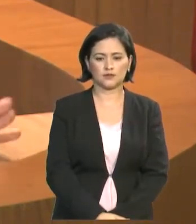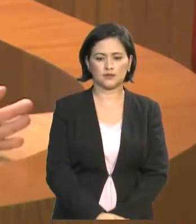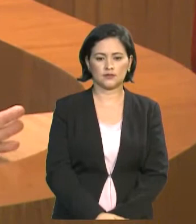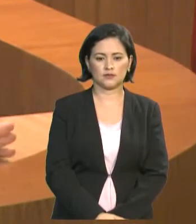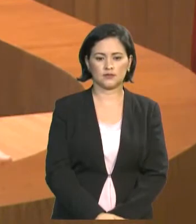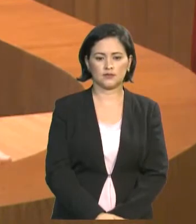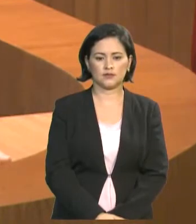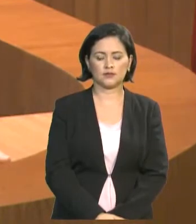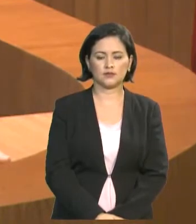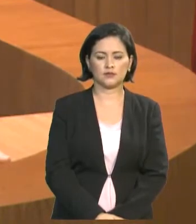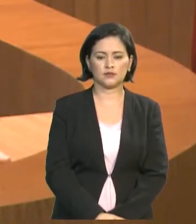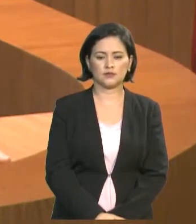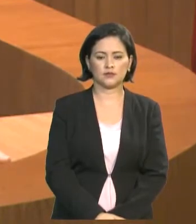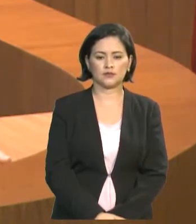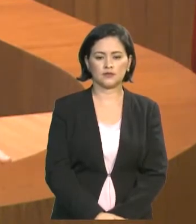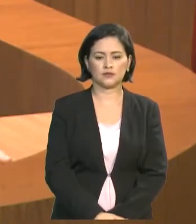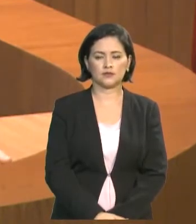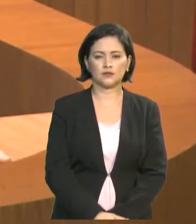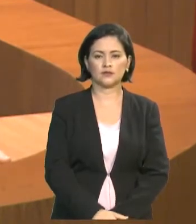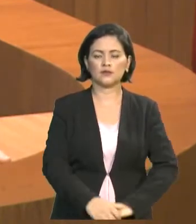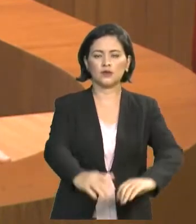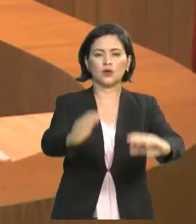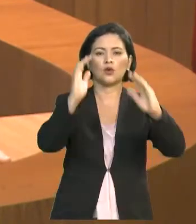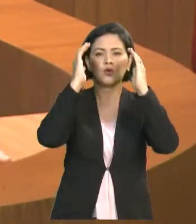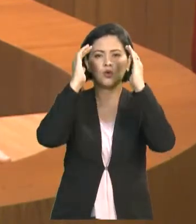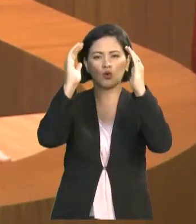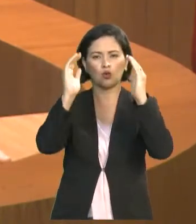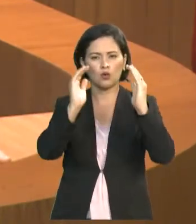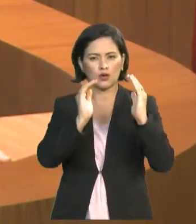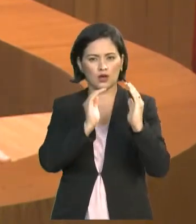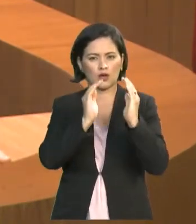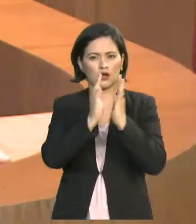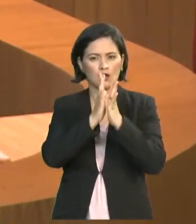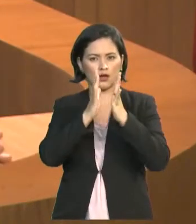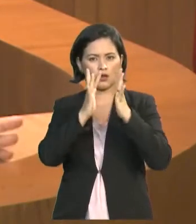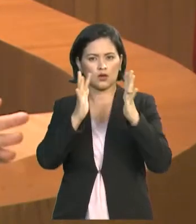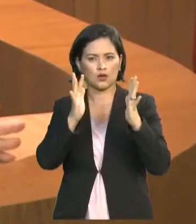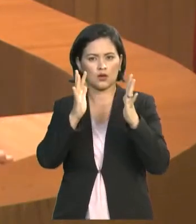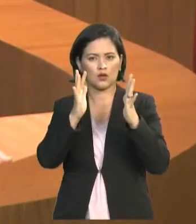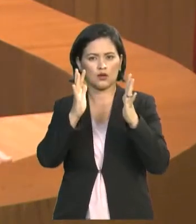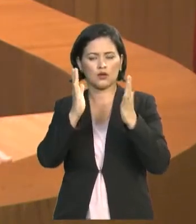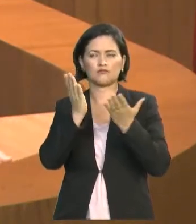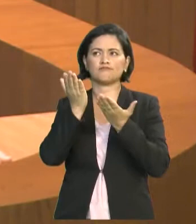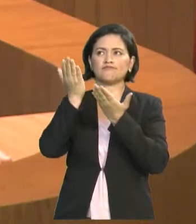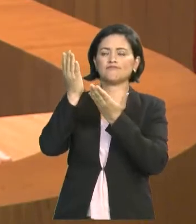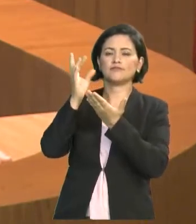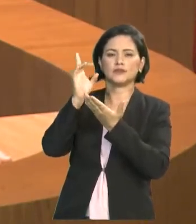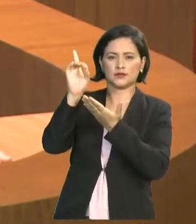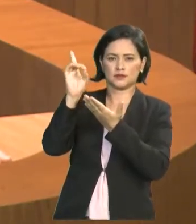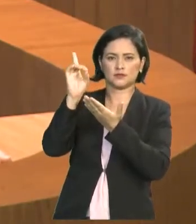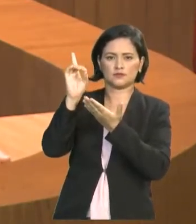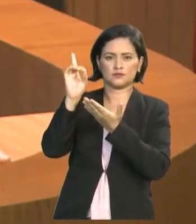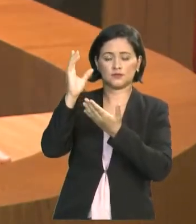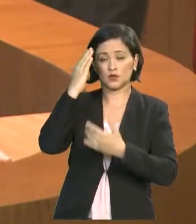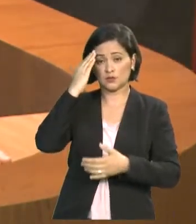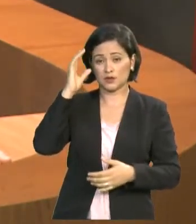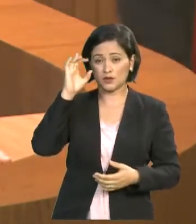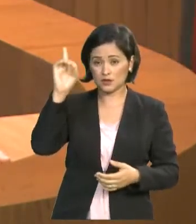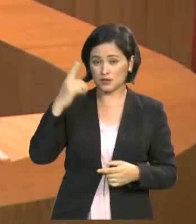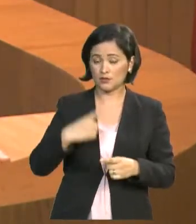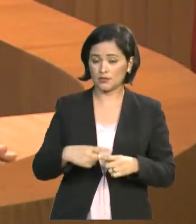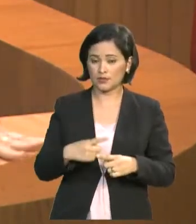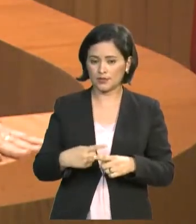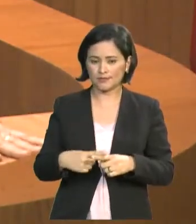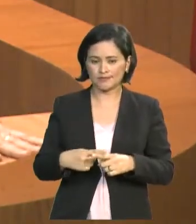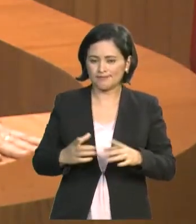toda a honra e toda a glória sejam dadas ao Senhor. Agradeço a Deus pelo milagre da